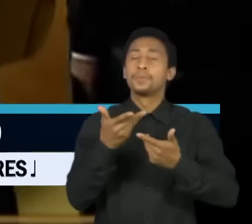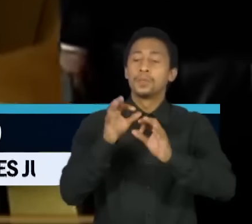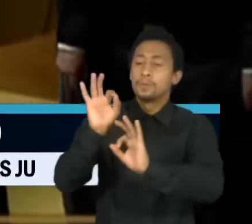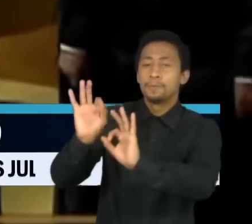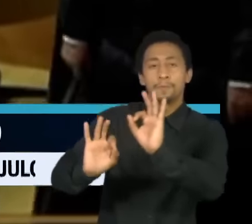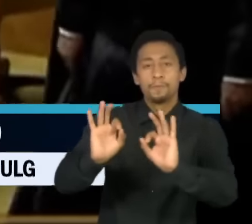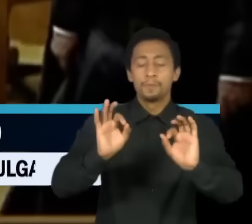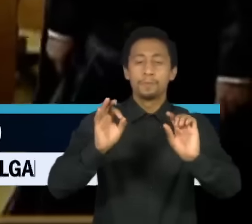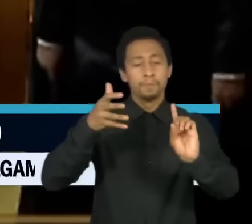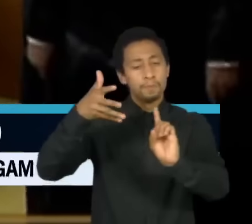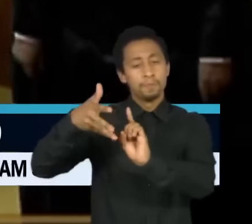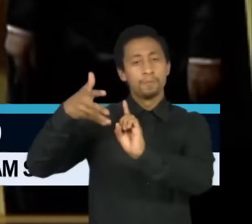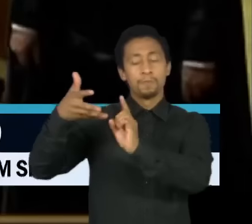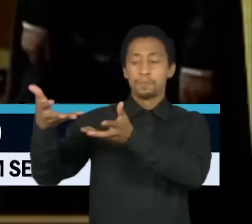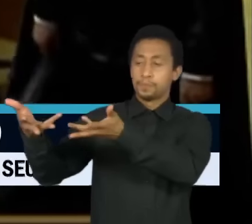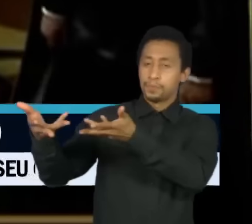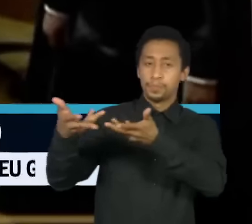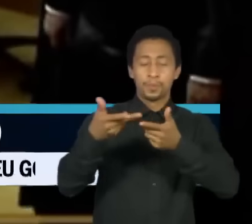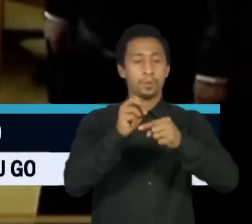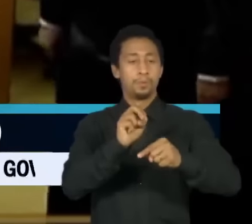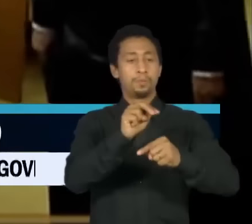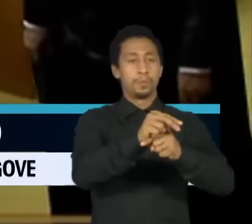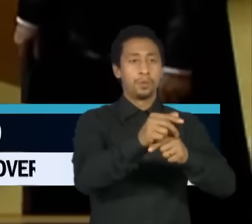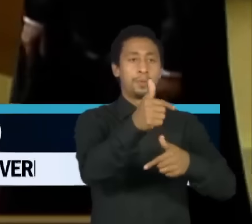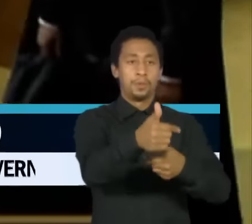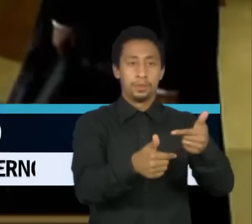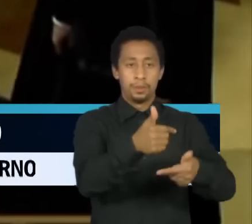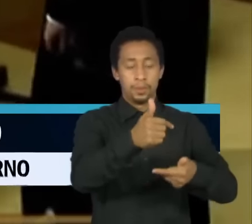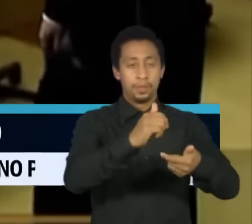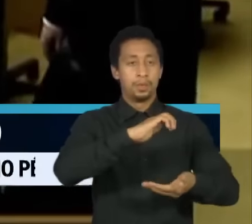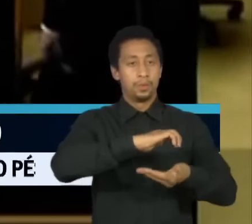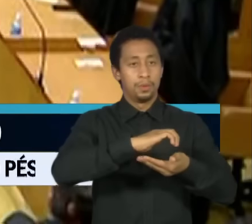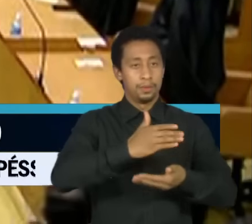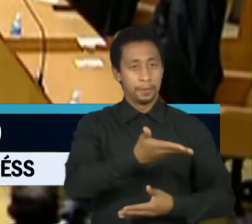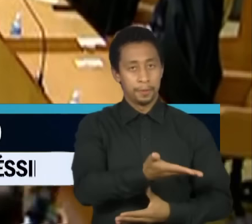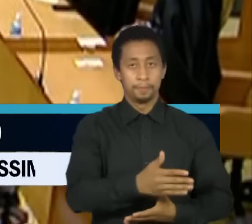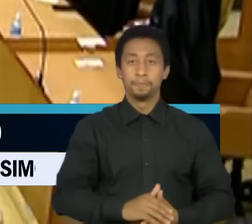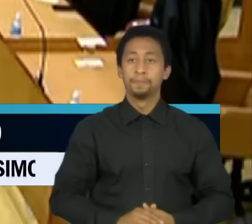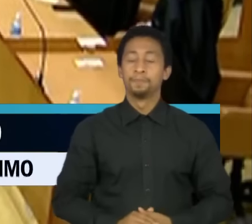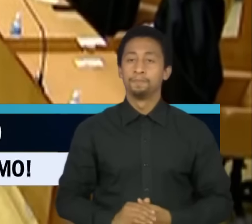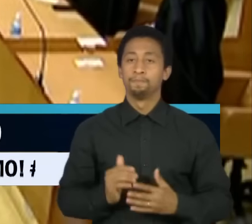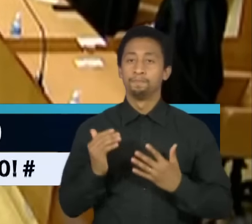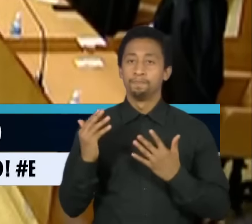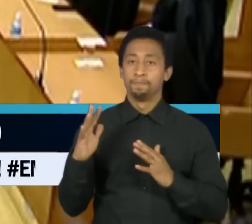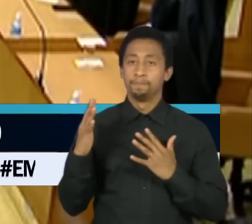o novo ministro a ocupar o seu lugar na bancada.